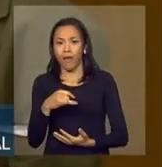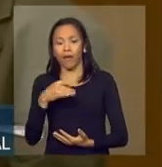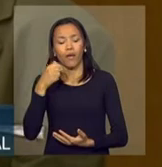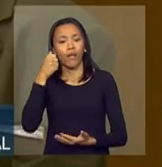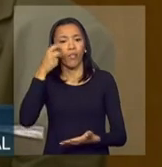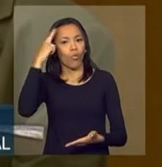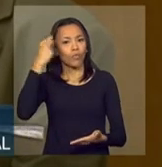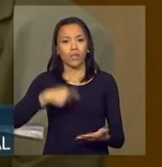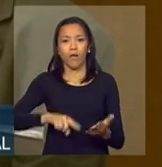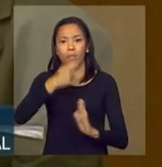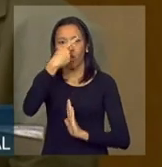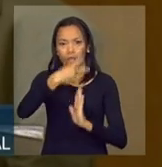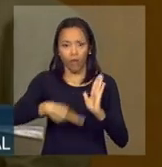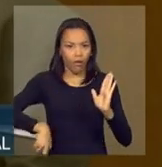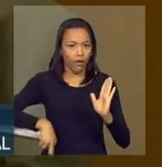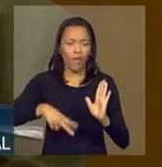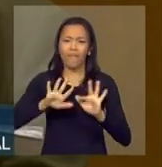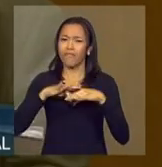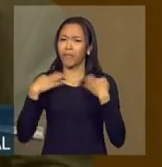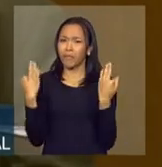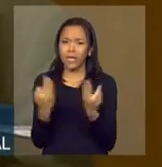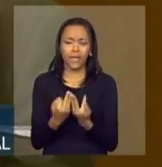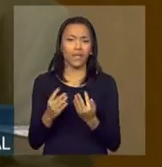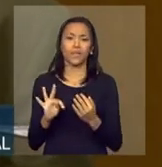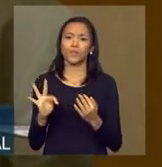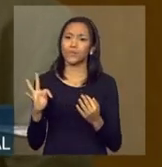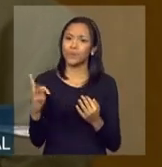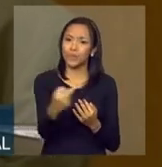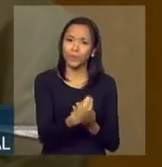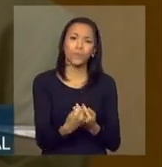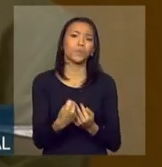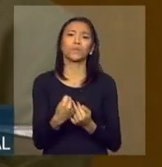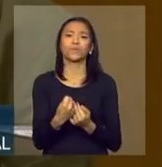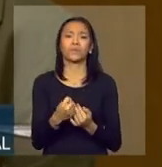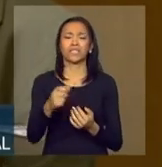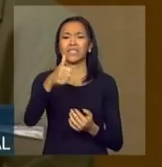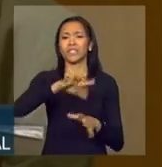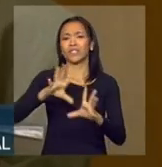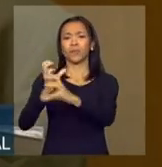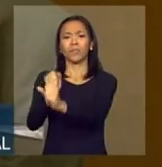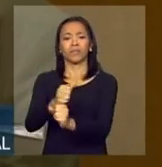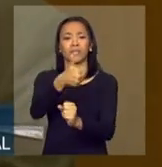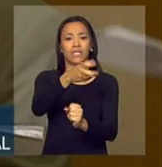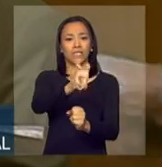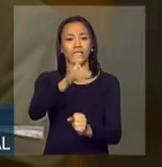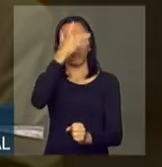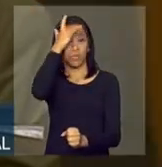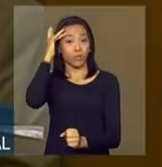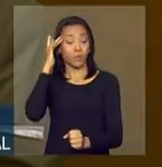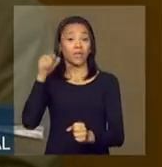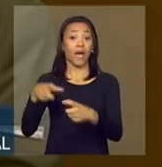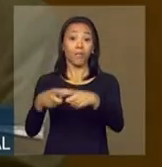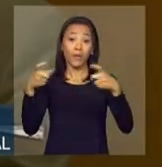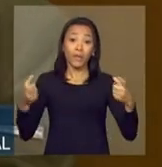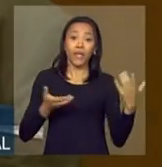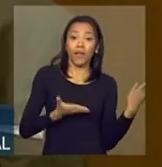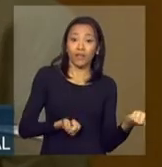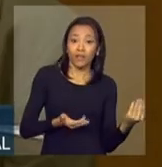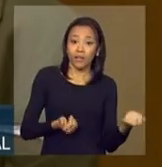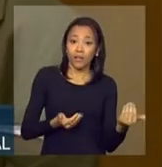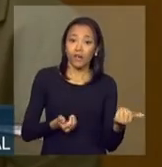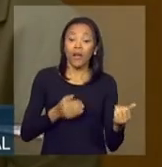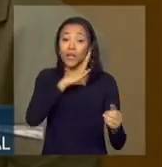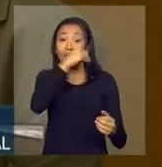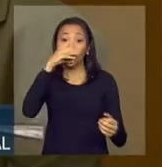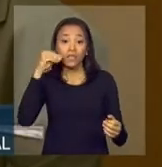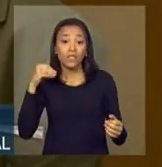com toda a família, juntando tudo, cerca de 15 pessoas, e a maioria adolescentes e adultos,